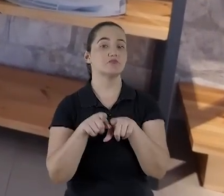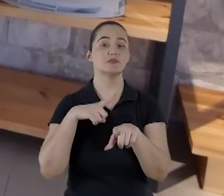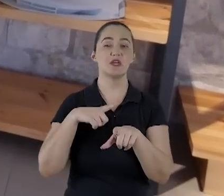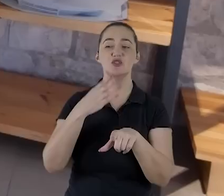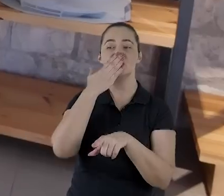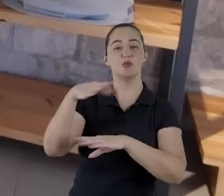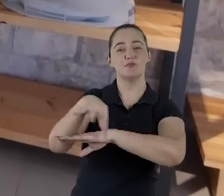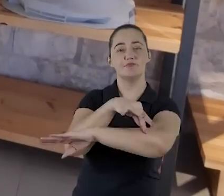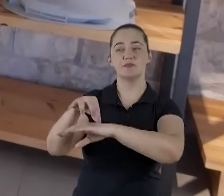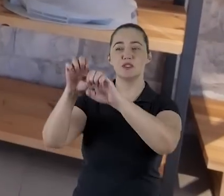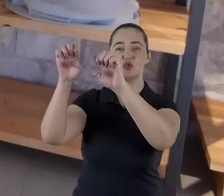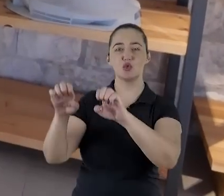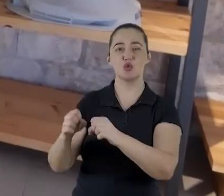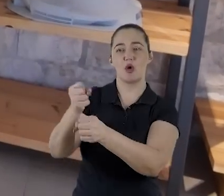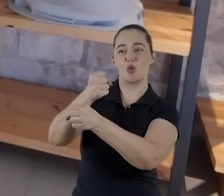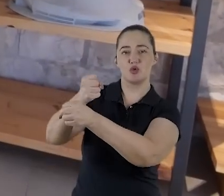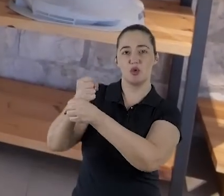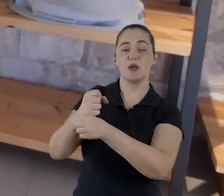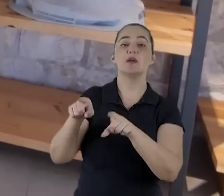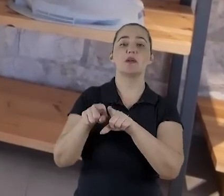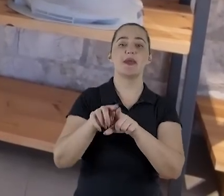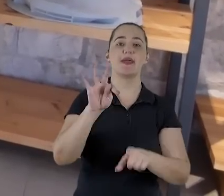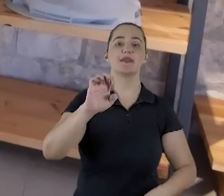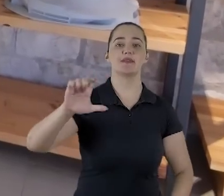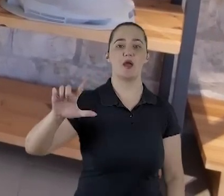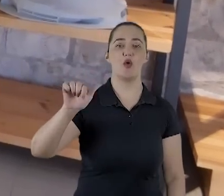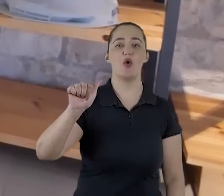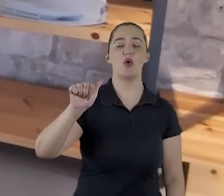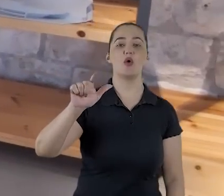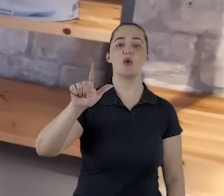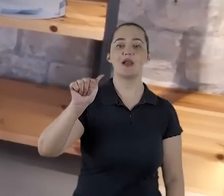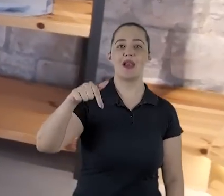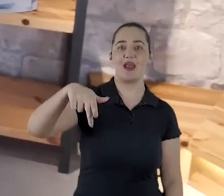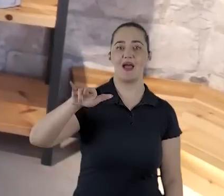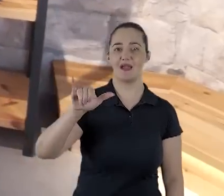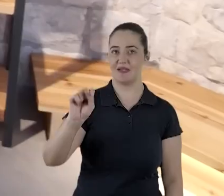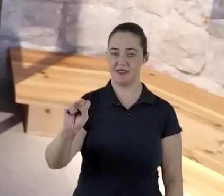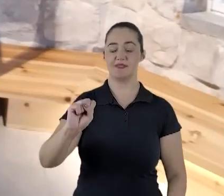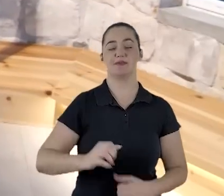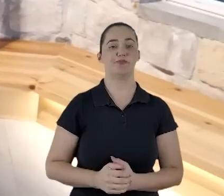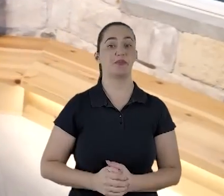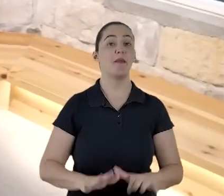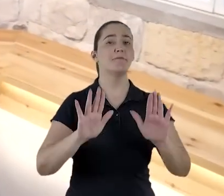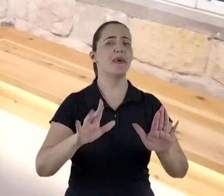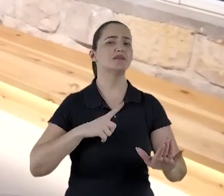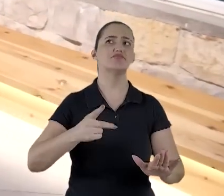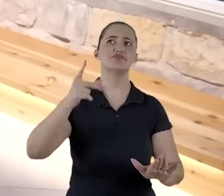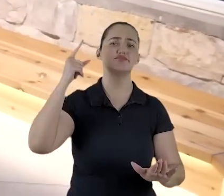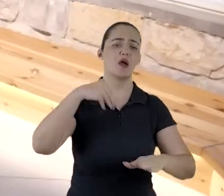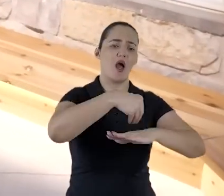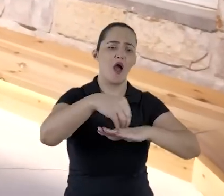mesma forma, essa mesma estrutura de construção na cidade de Tel Aquis, que eu também mencionei para vocês.